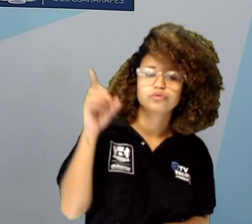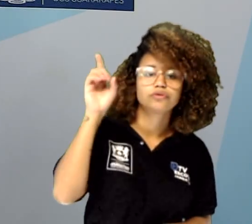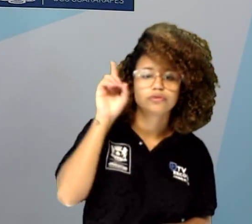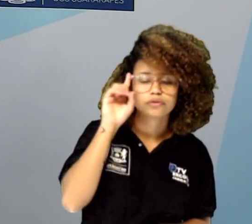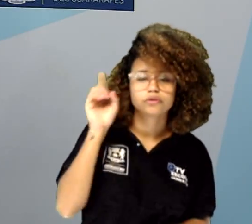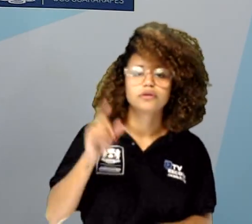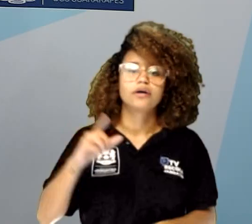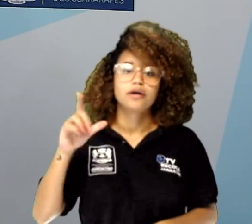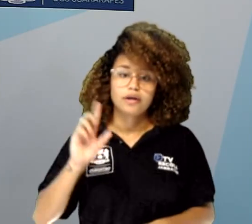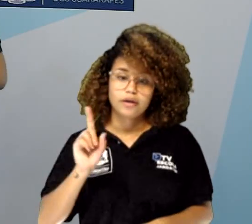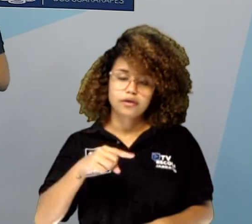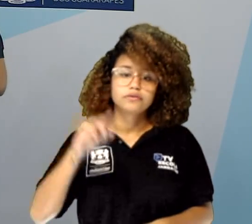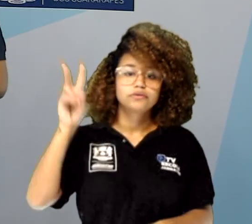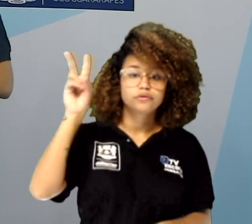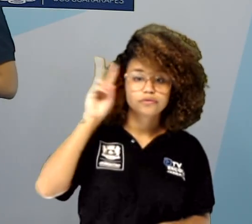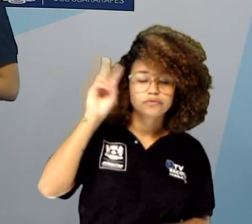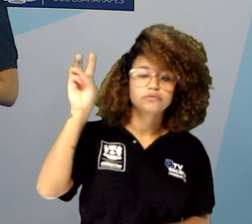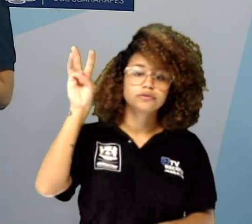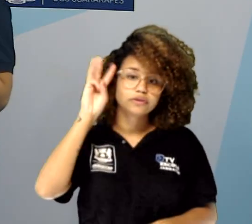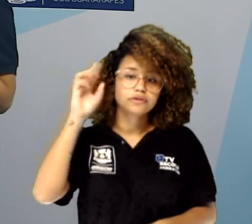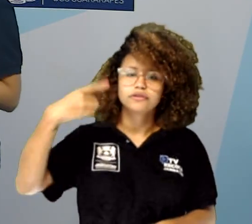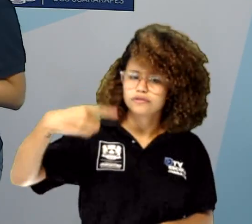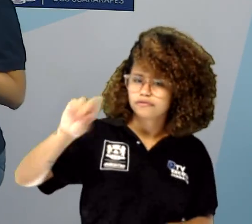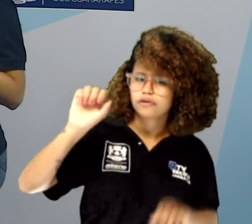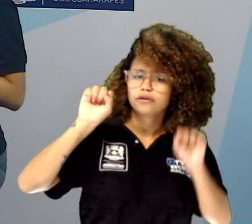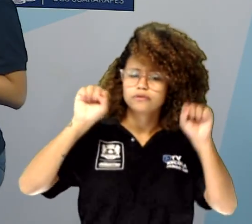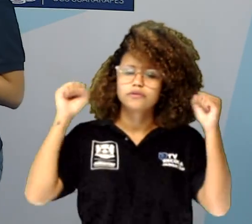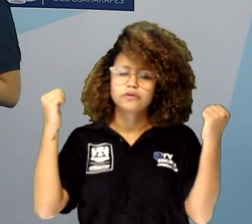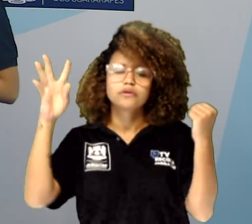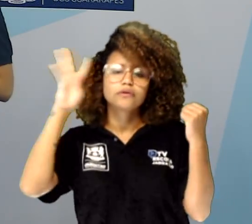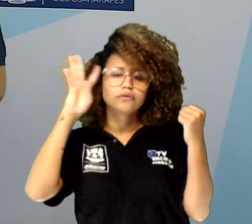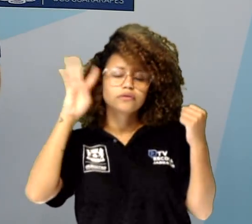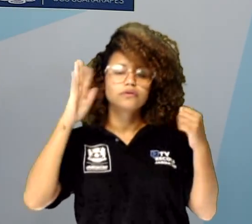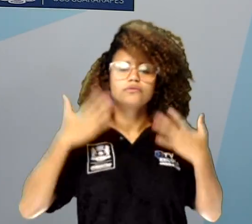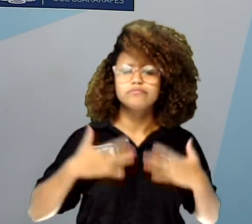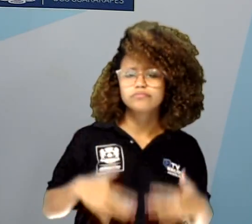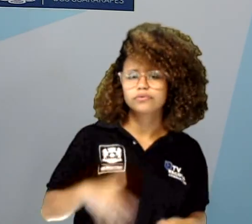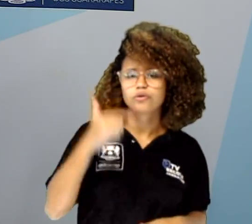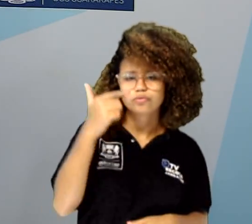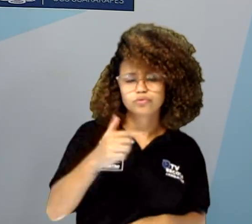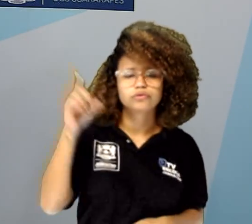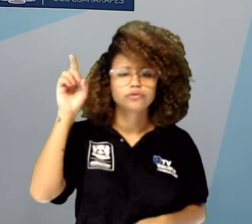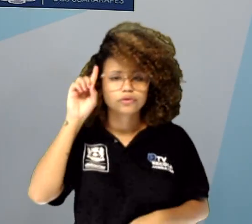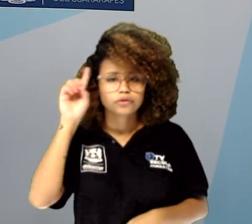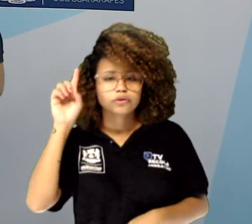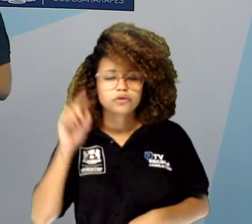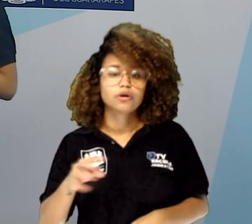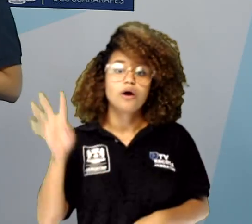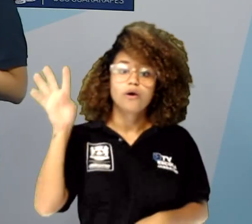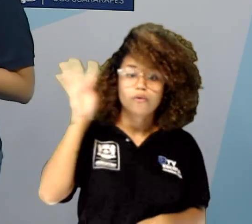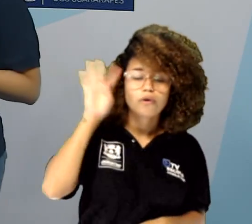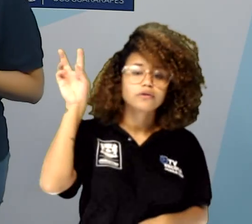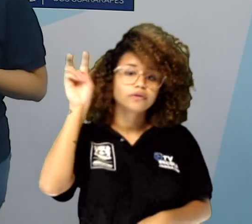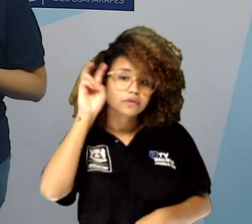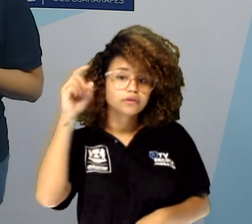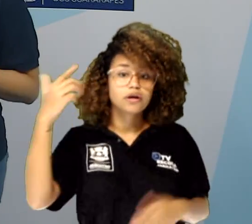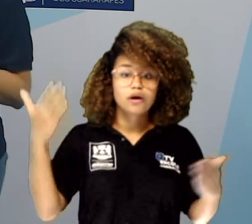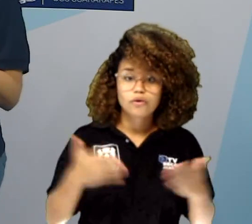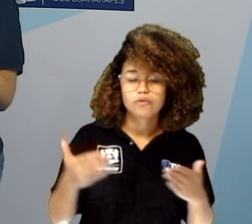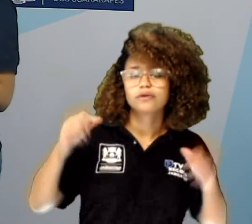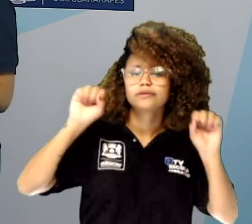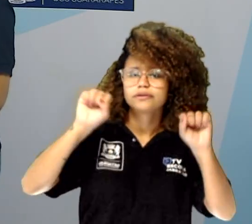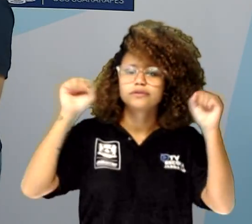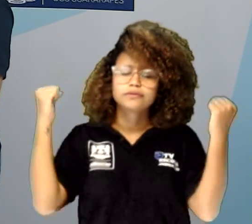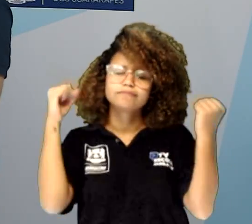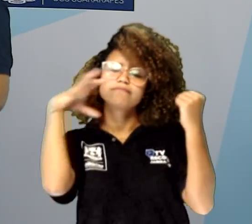a terça, e vai treinar na quarta. Descansa 2 dias e vai treinar, ó, quarta, quinta, sexta, vai treinar no sábado.